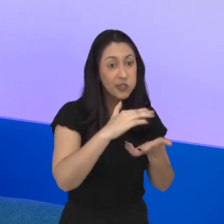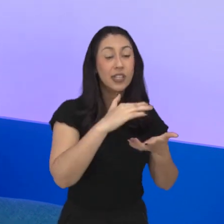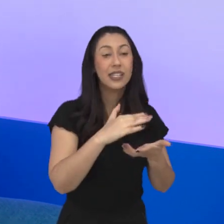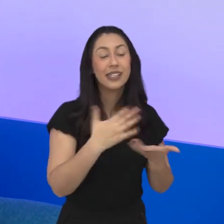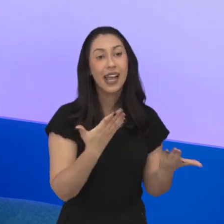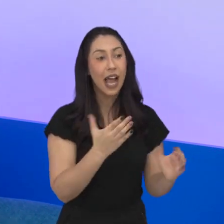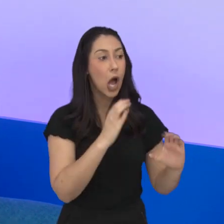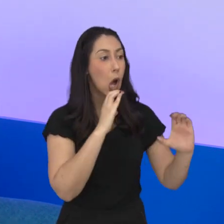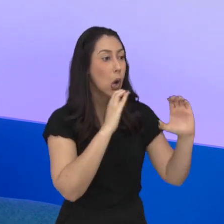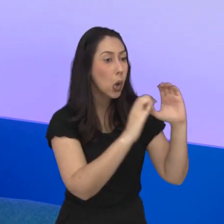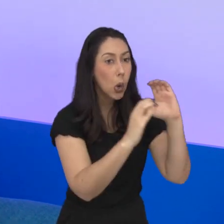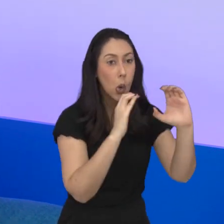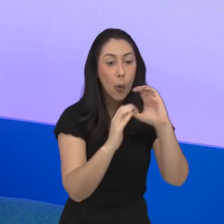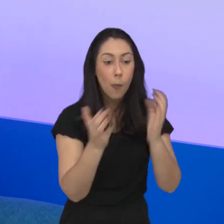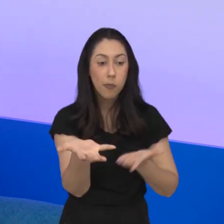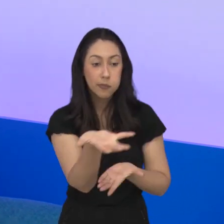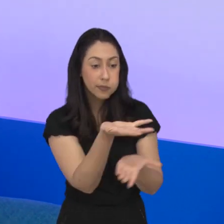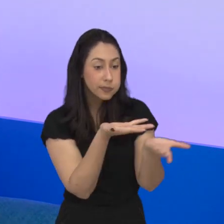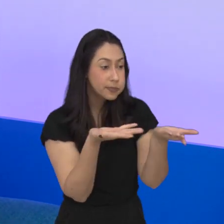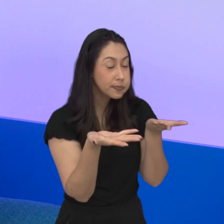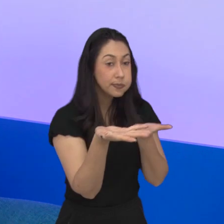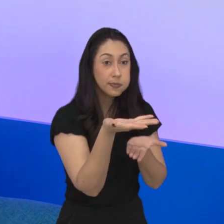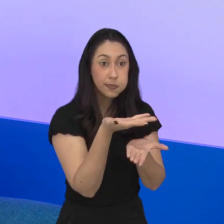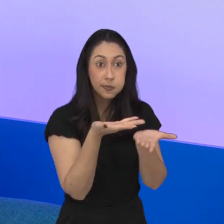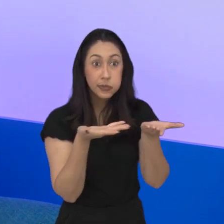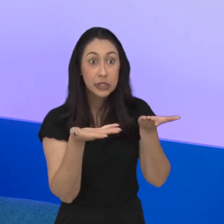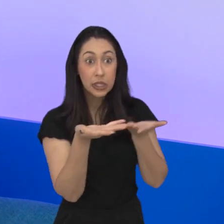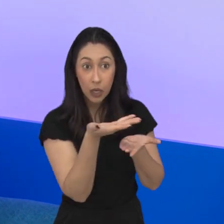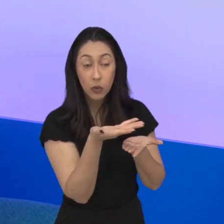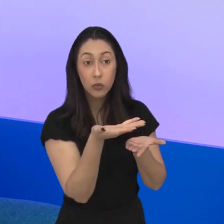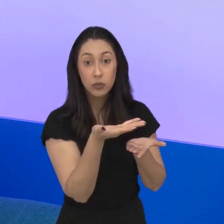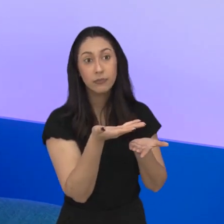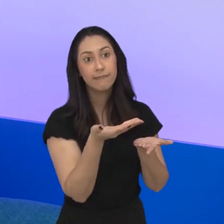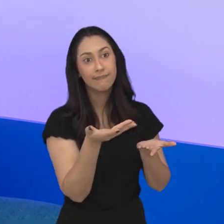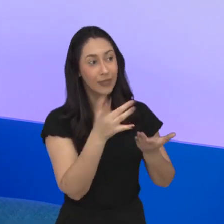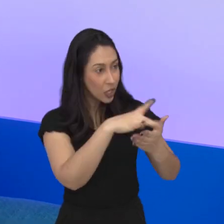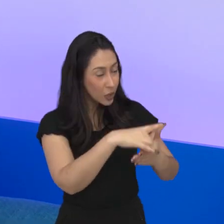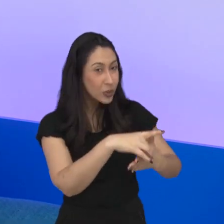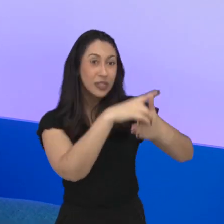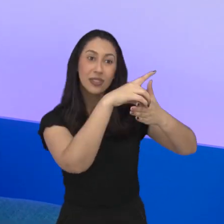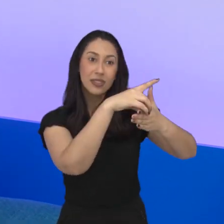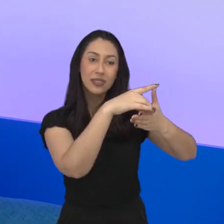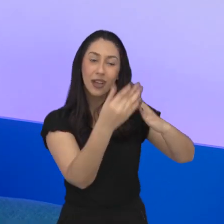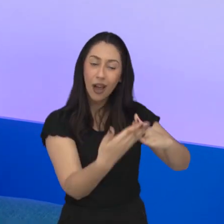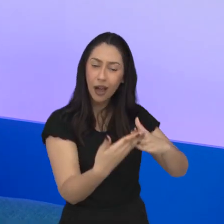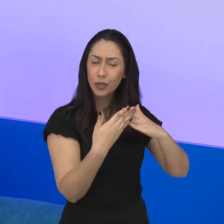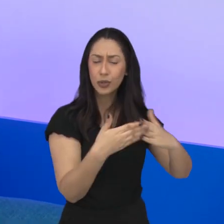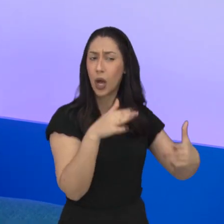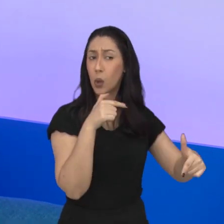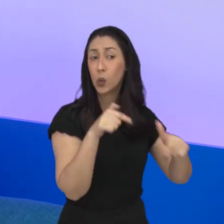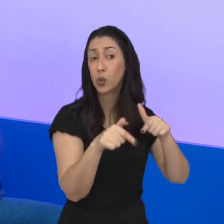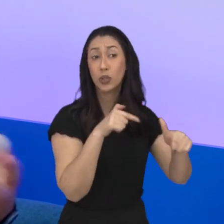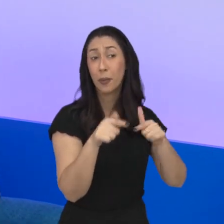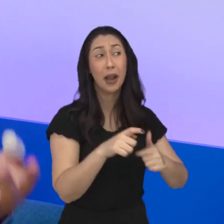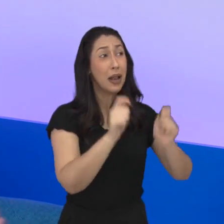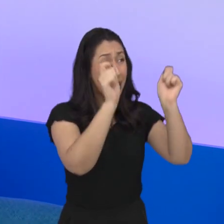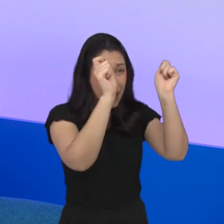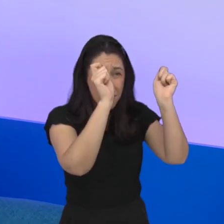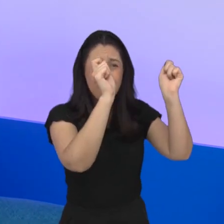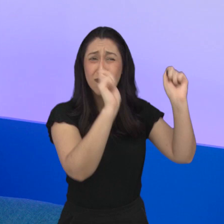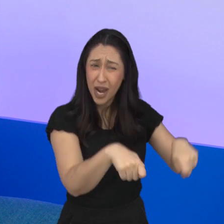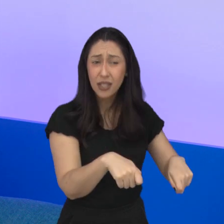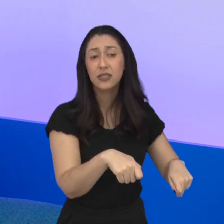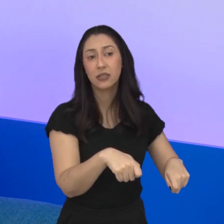população, e essa comunicação entre a Defesa Civil e os agentes locais, né, da própria comunidade, é que vai deixar o trabalho muito